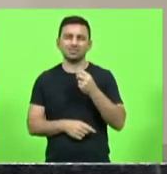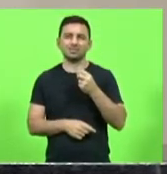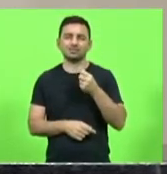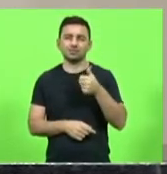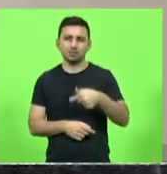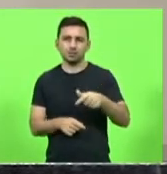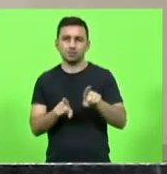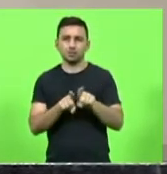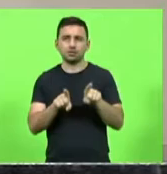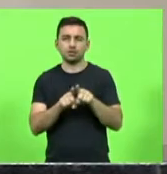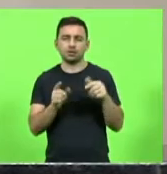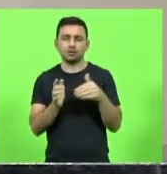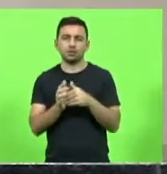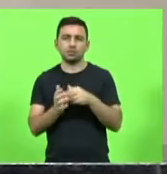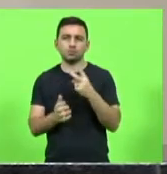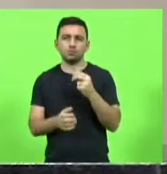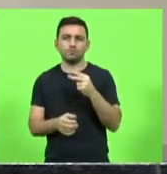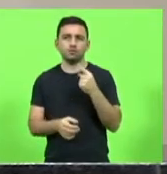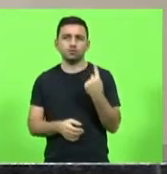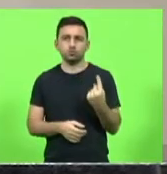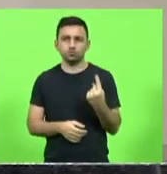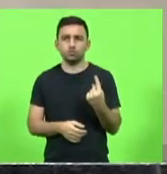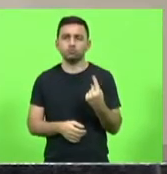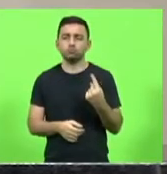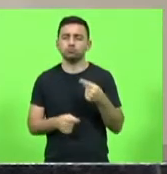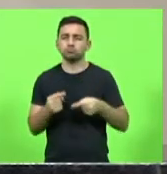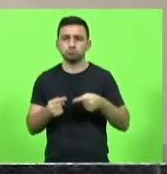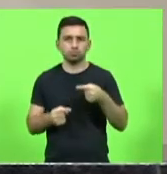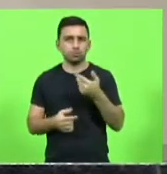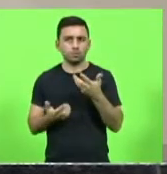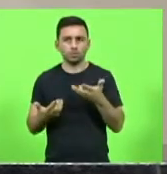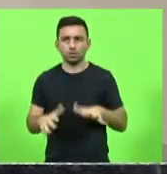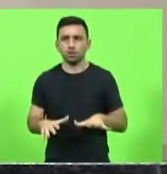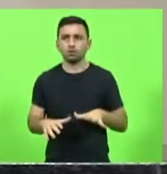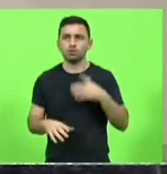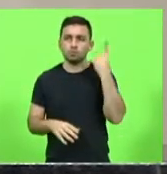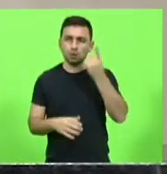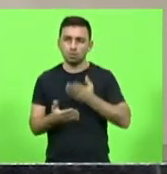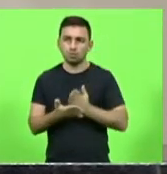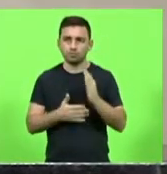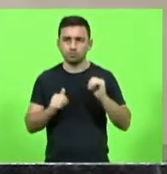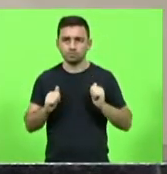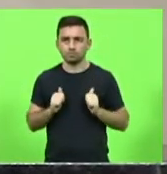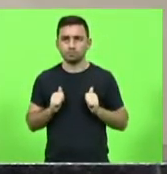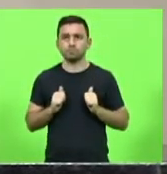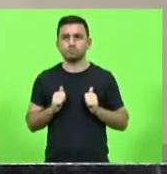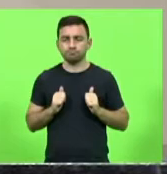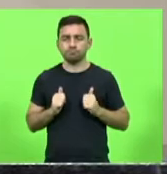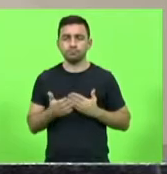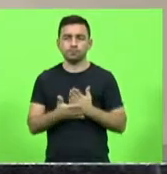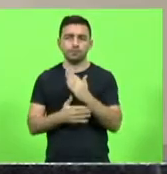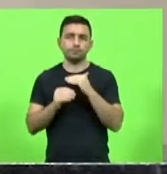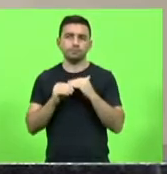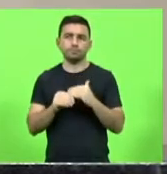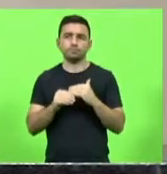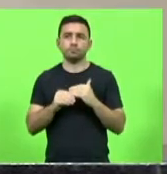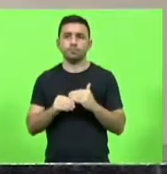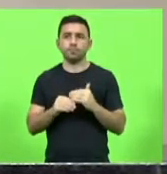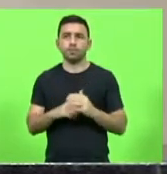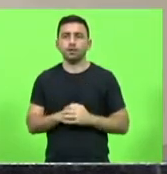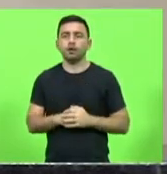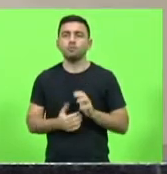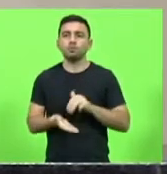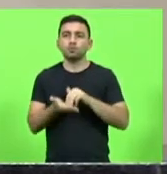discussão? Não havendo quem queira discutir, em votação. Deputados que aprovam, permaneçam como se encontra. Aprovado por unanimidade.